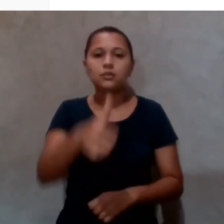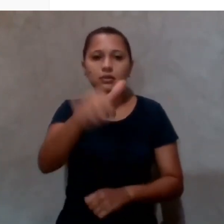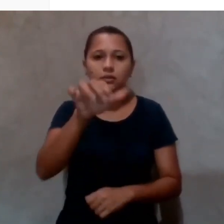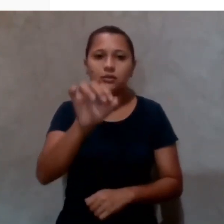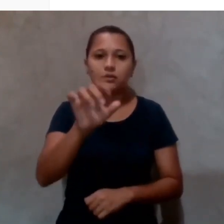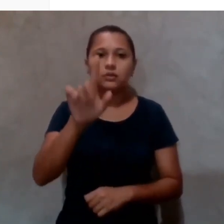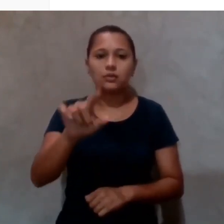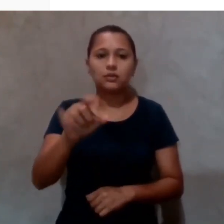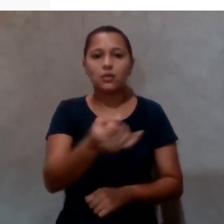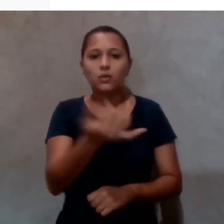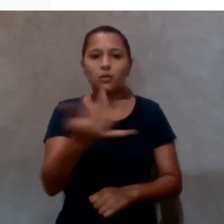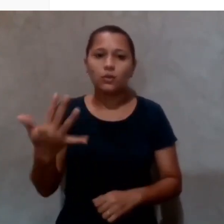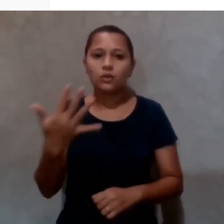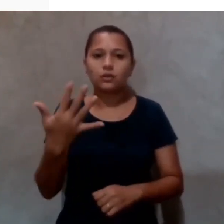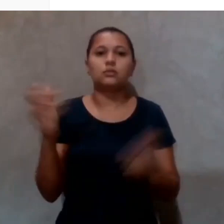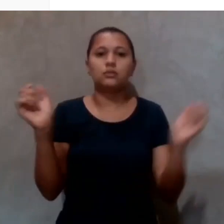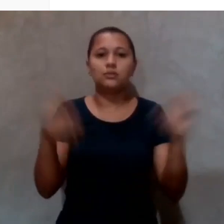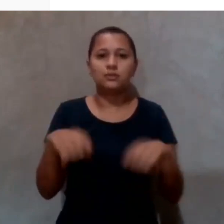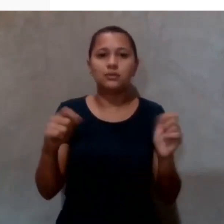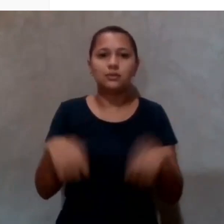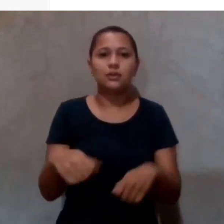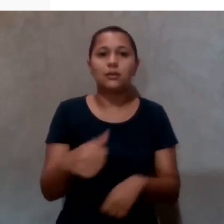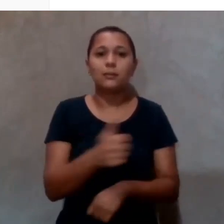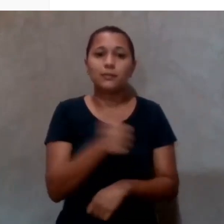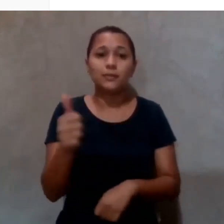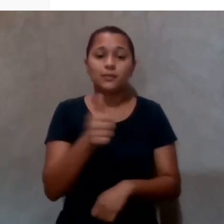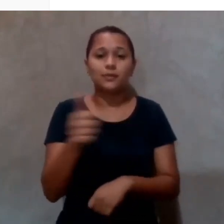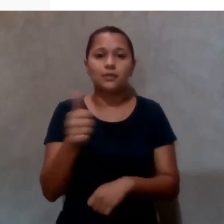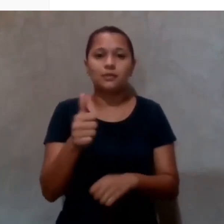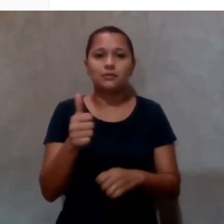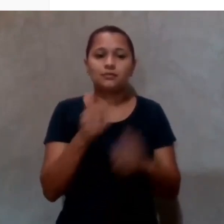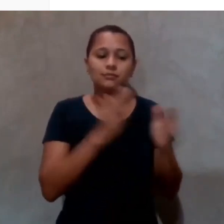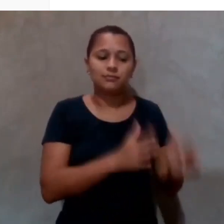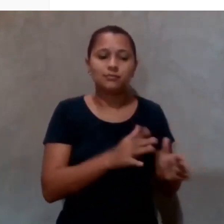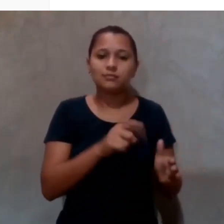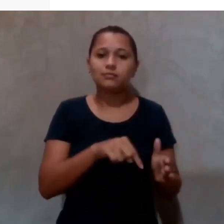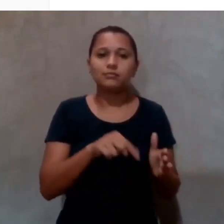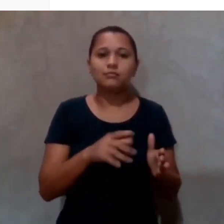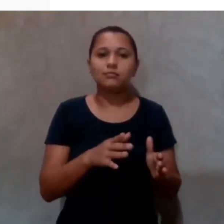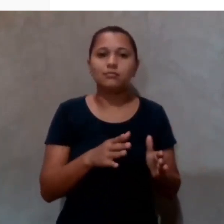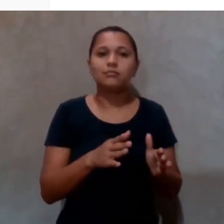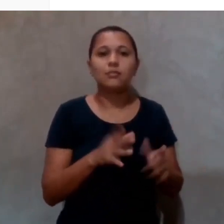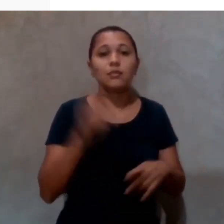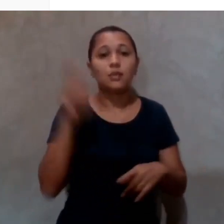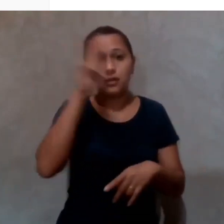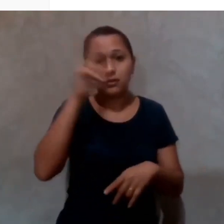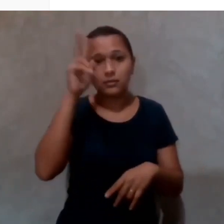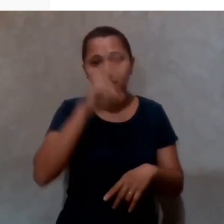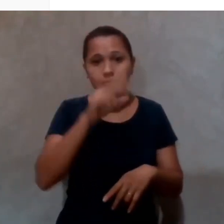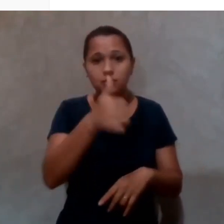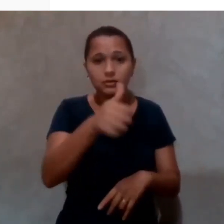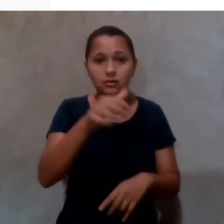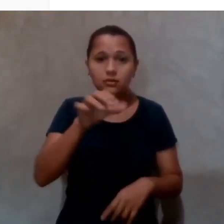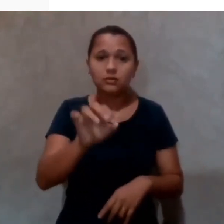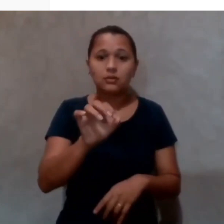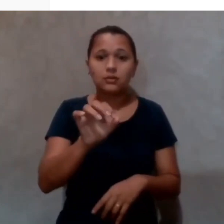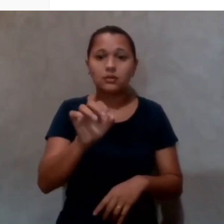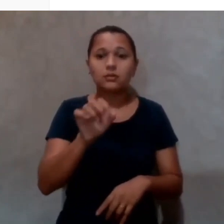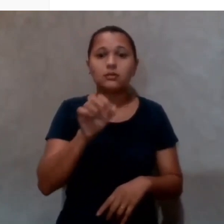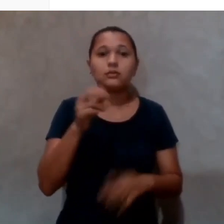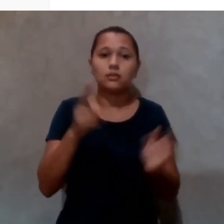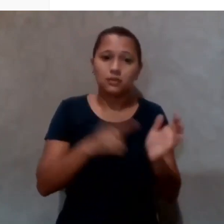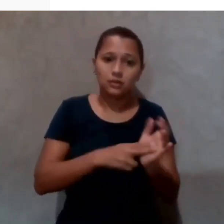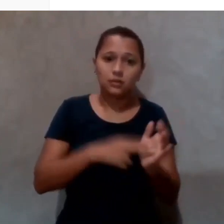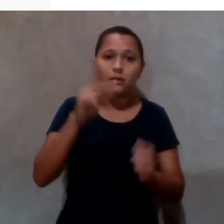primeira etapa. Só relembrando que esse 10, que é igual a P de 1, ele não representa